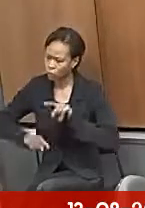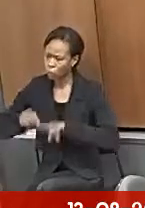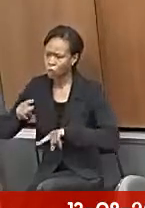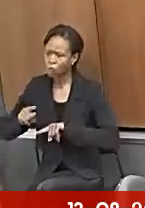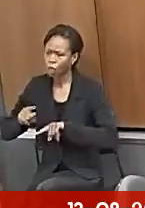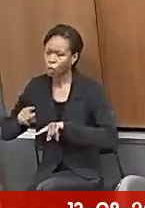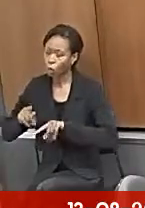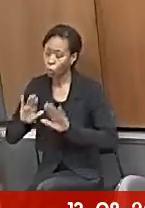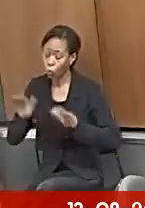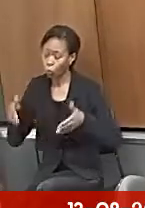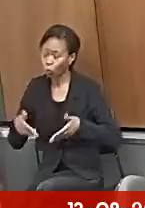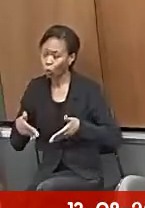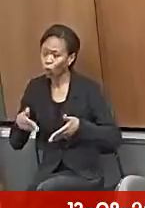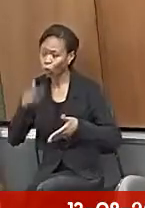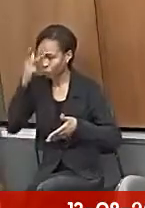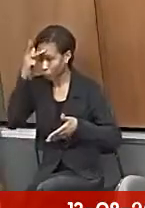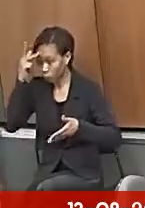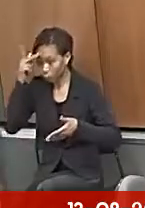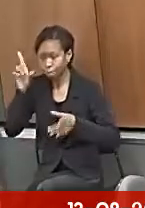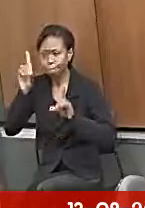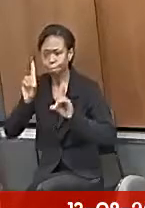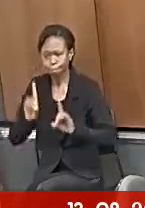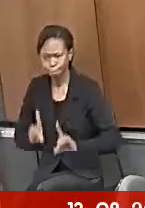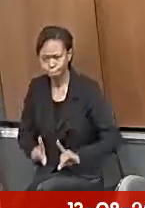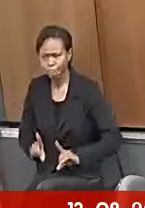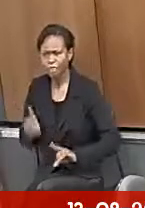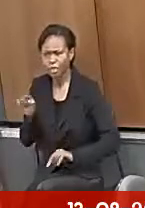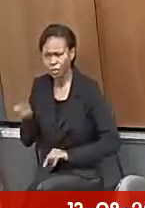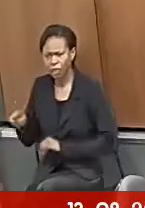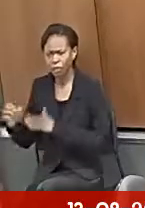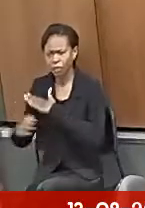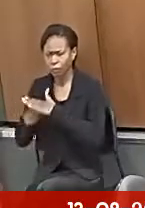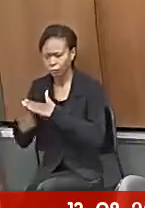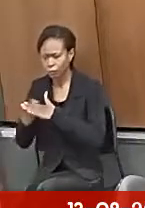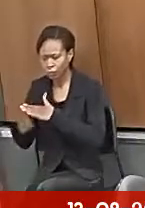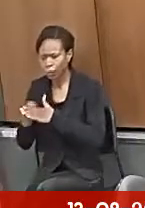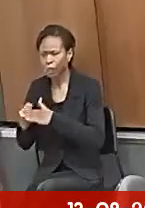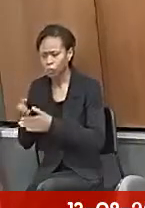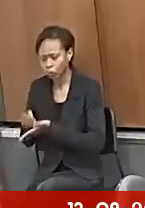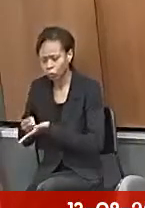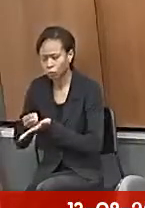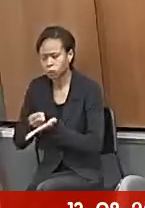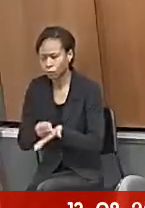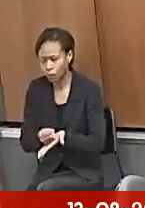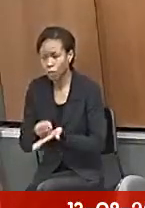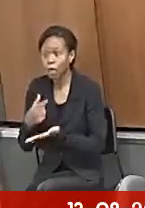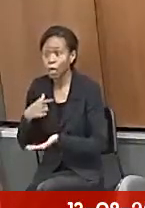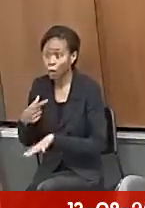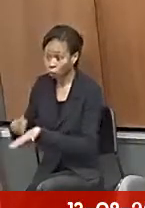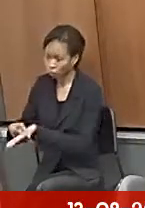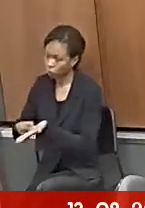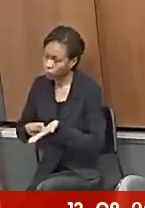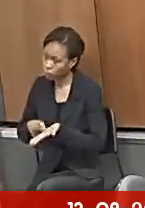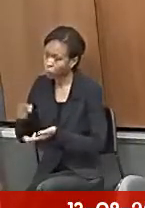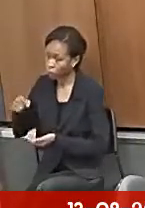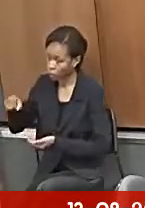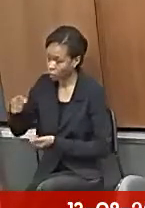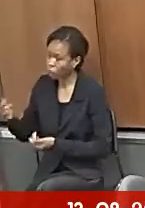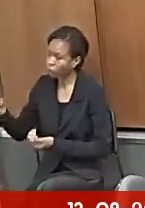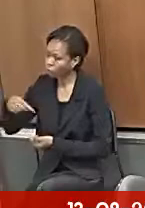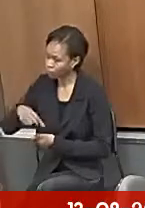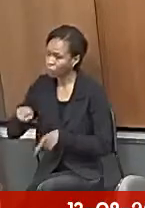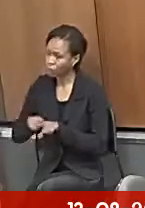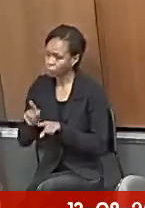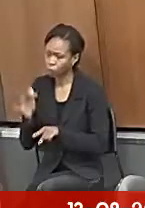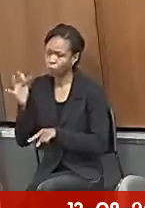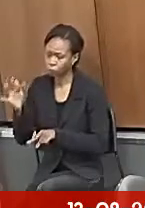pessoas com deficiência estava lá demonstrando um trator uma máquina inclusive fiz o convite para eles estarem aqui uma oportunidade então aqui